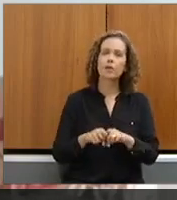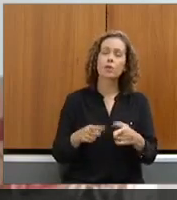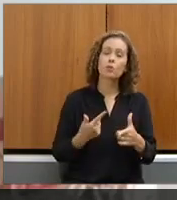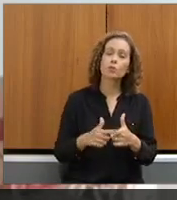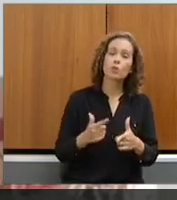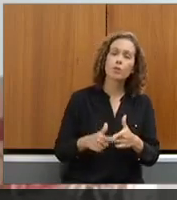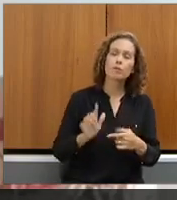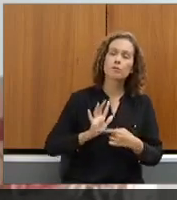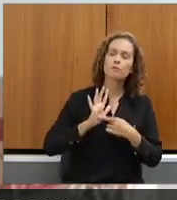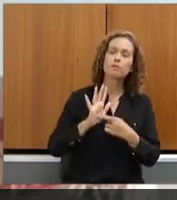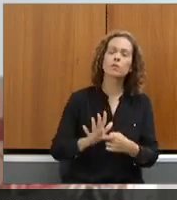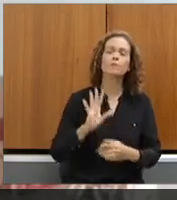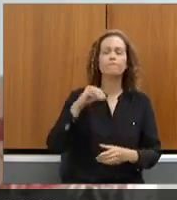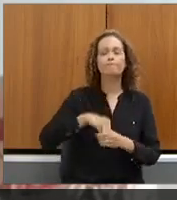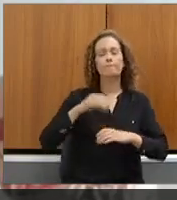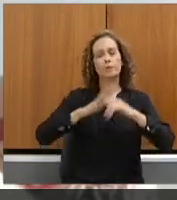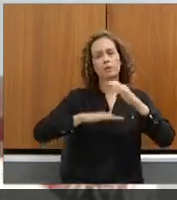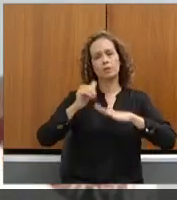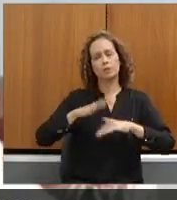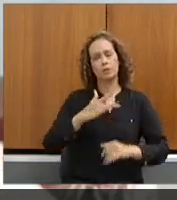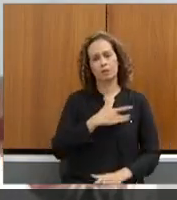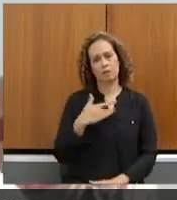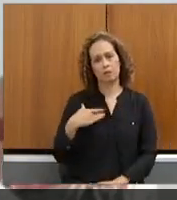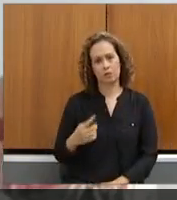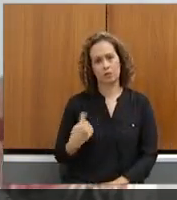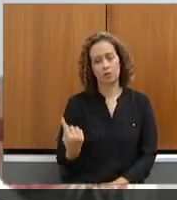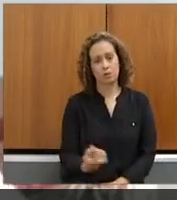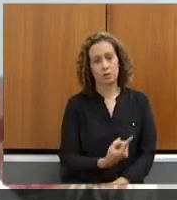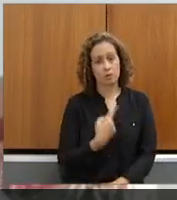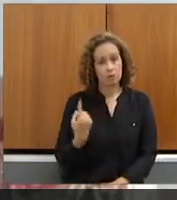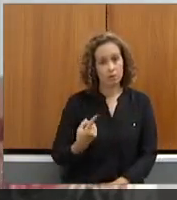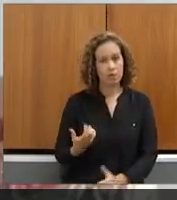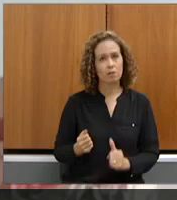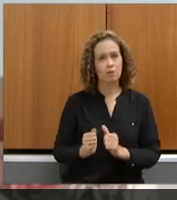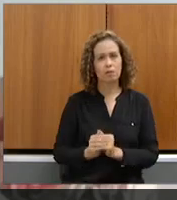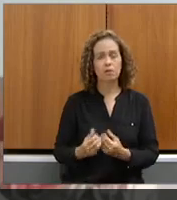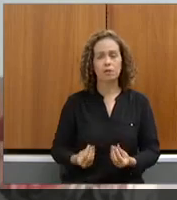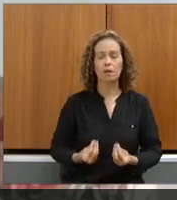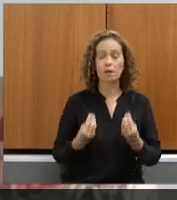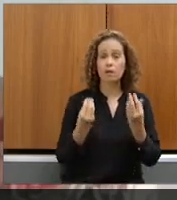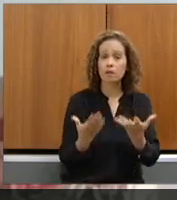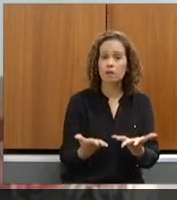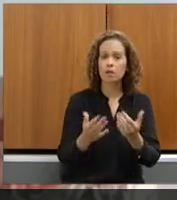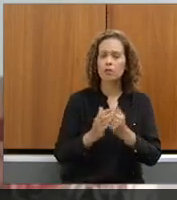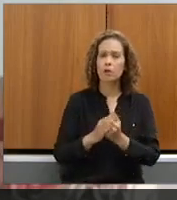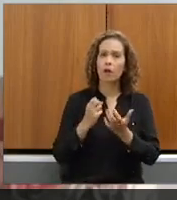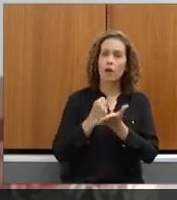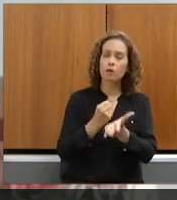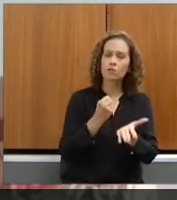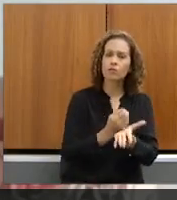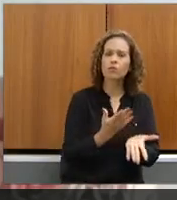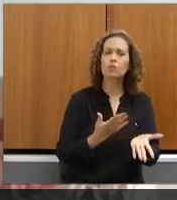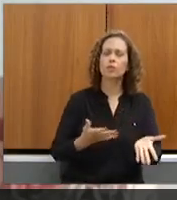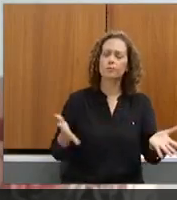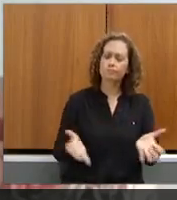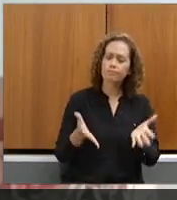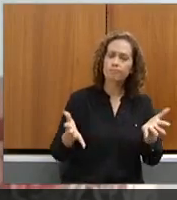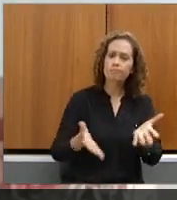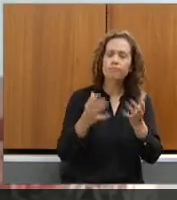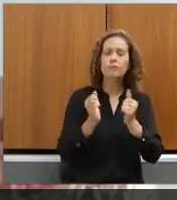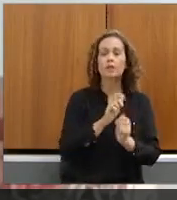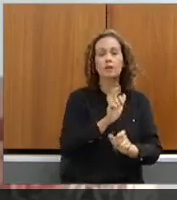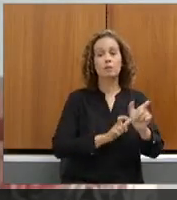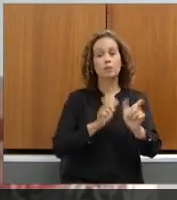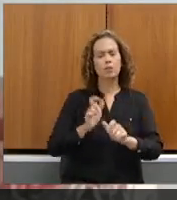não é possível a gente em vez da dando bonificação gratificação para aqueles que estão na frente né na